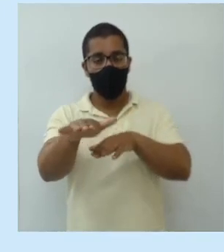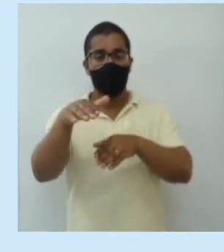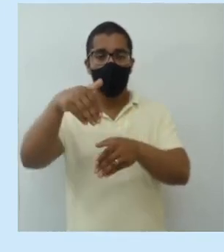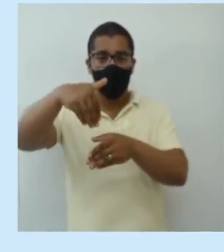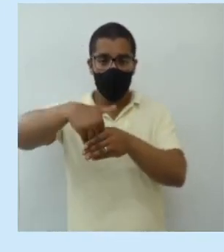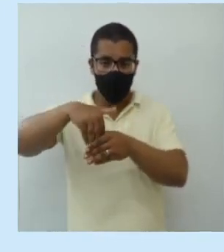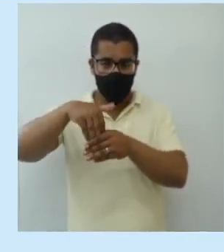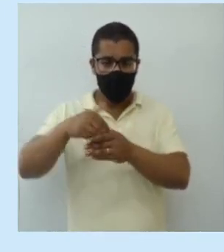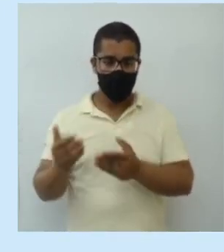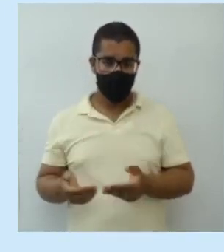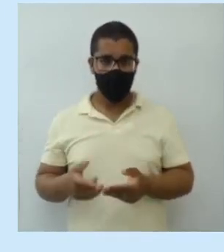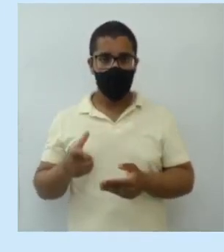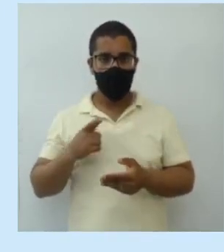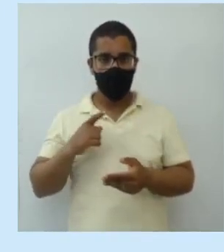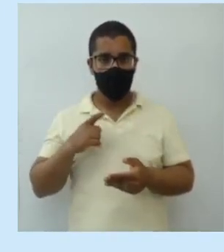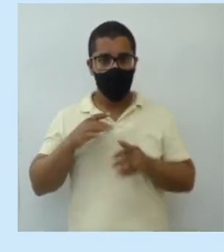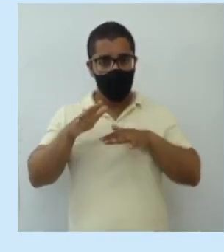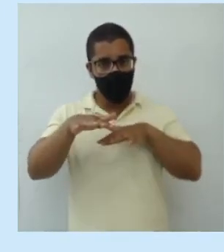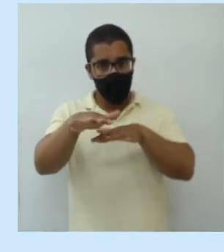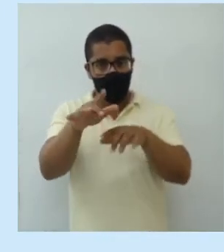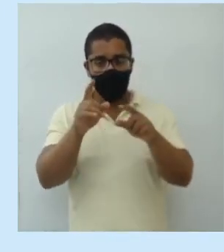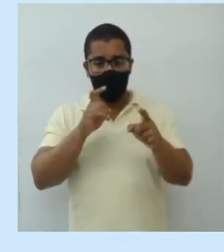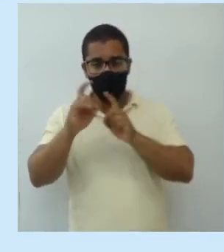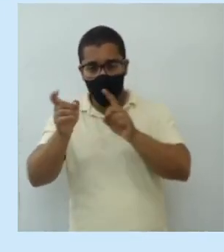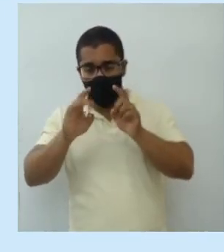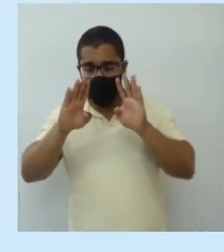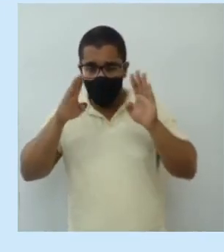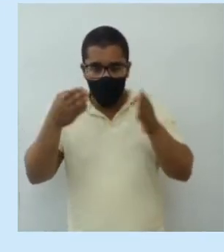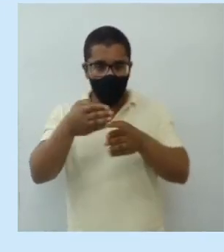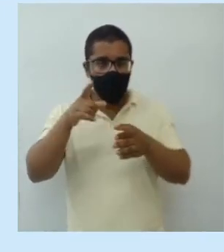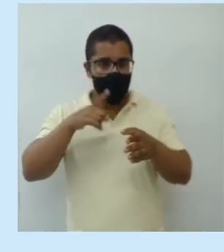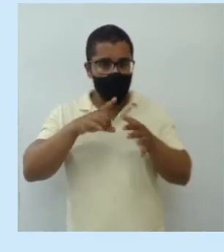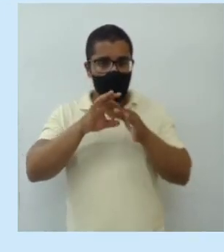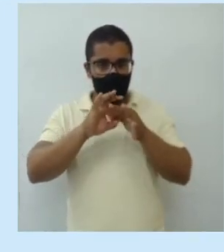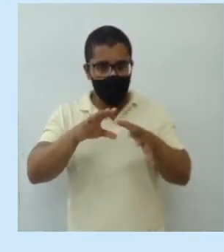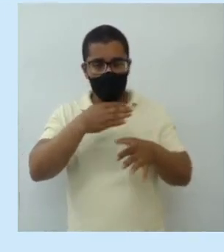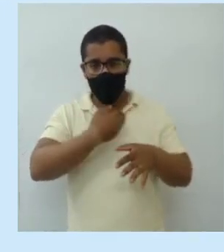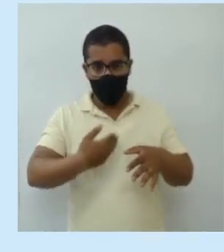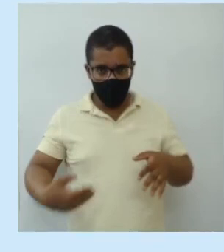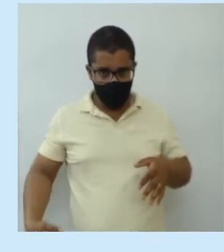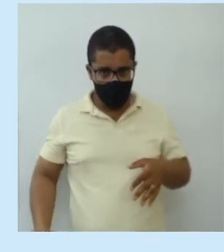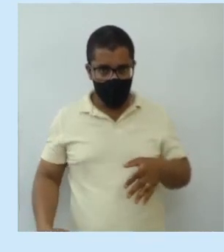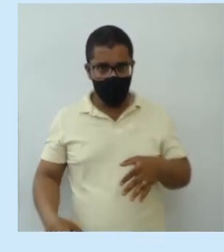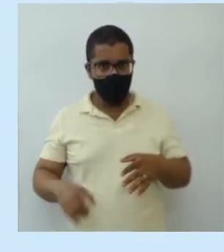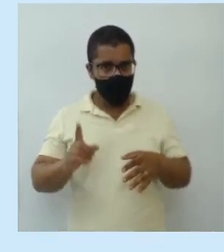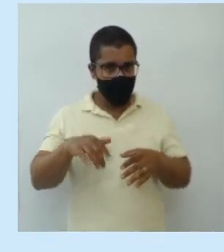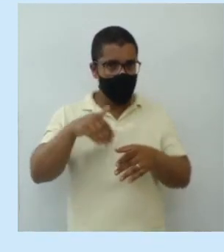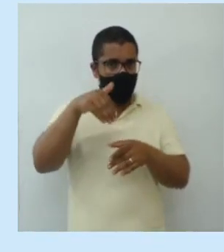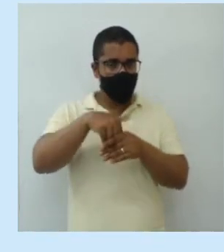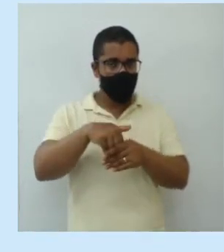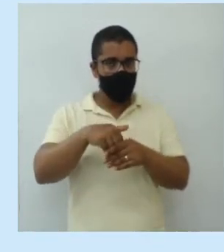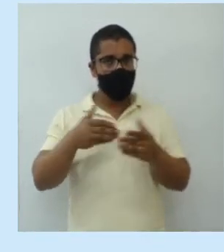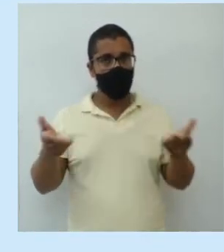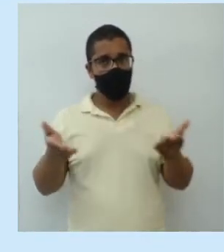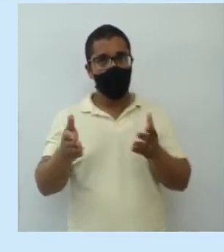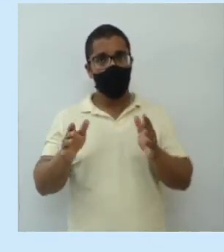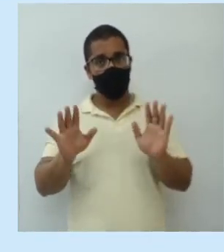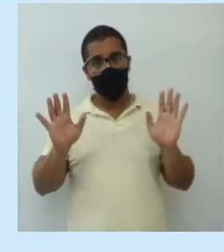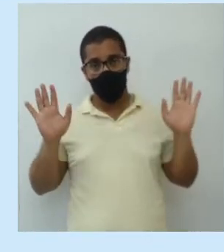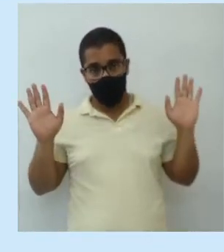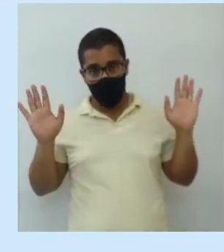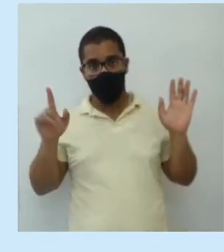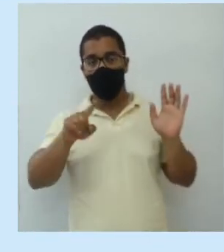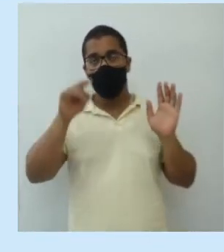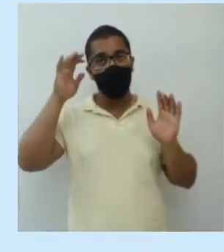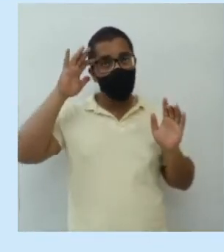social? Esses movimentos, eles debatem essa questão da democracia como valor social, certo? Esse eu não vou deixar em off, né,